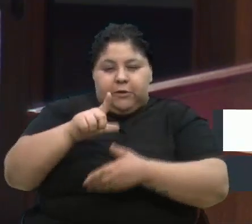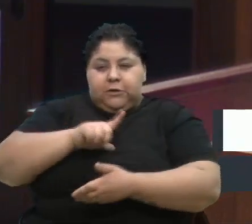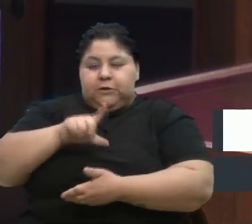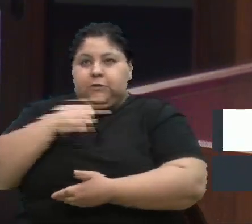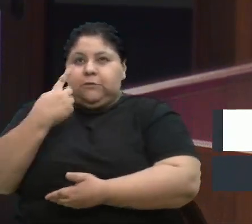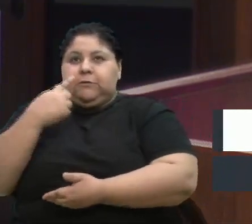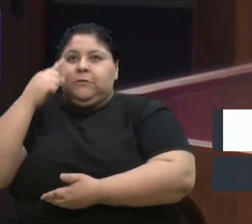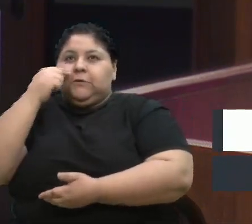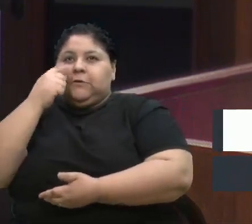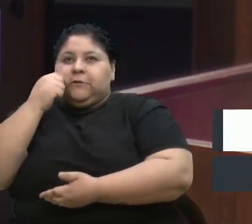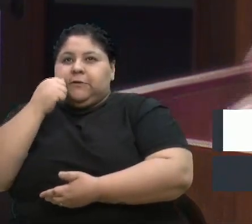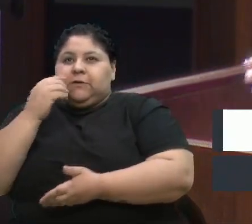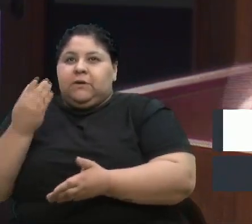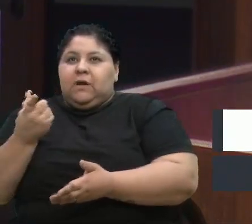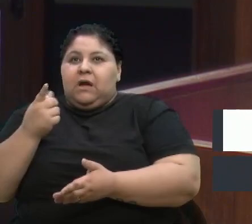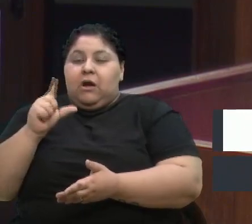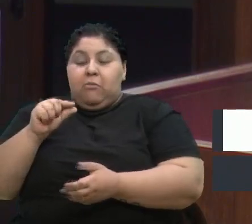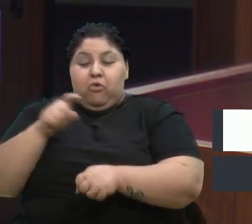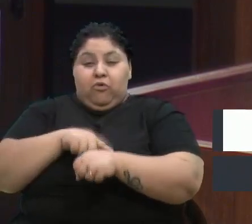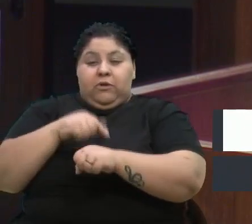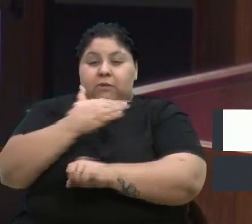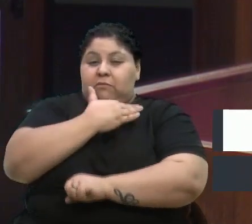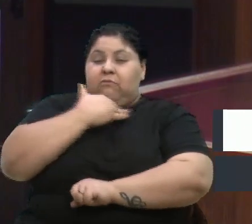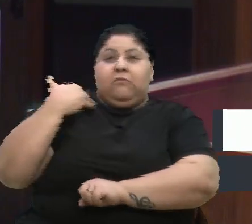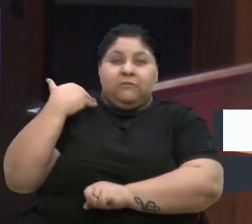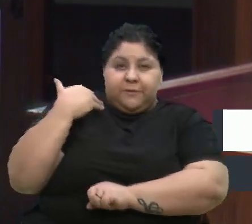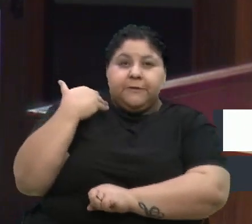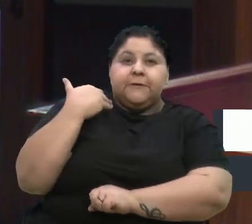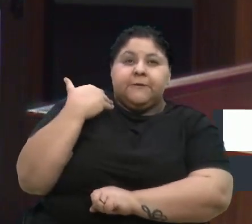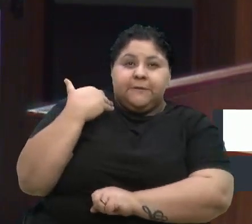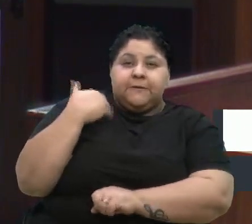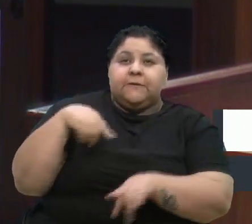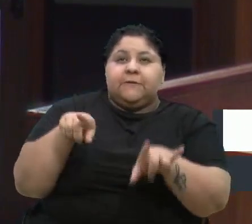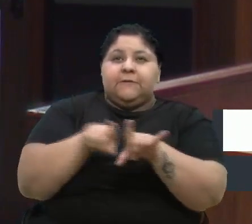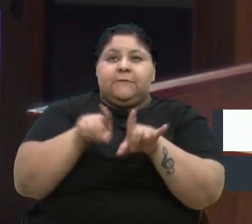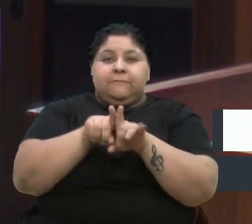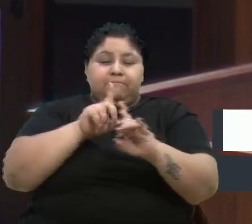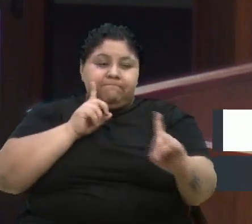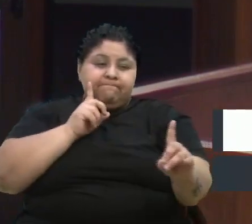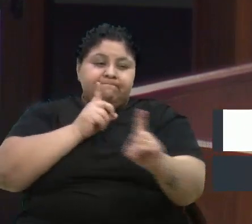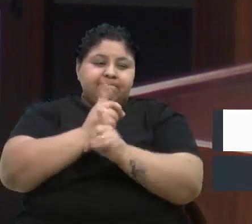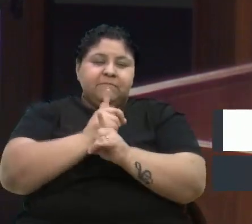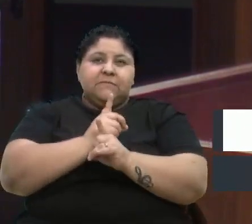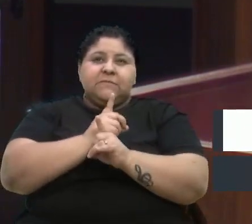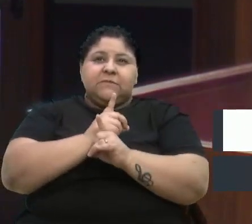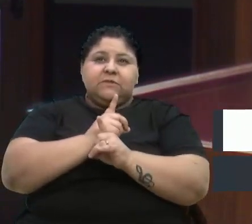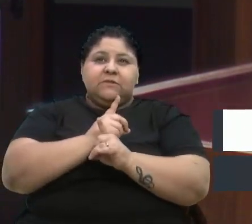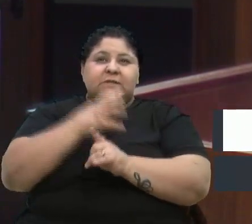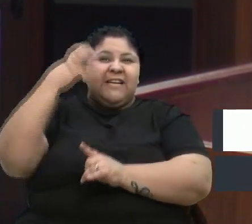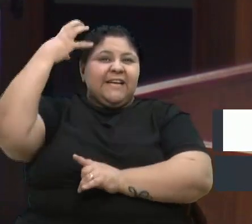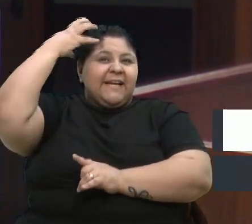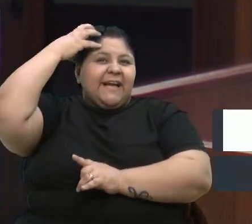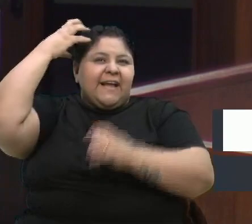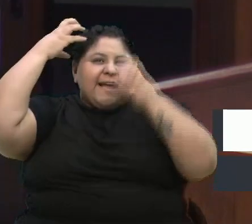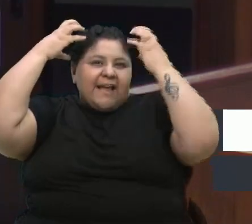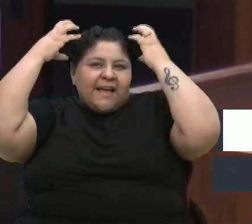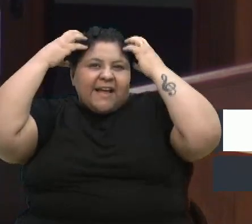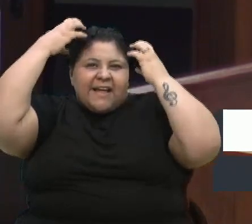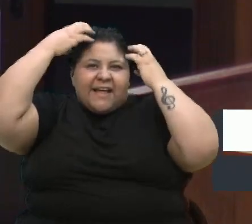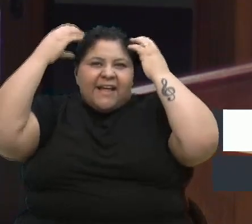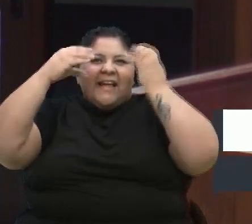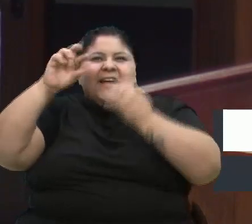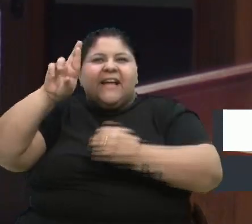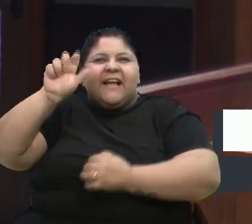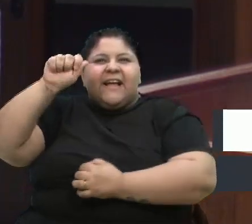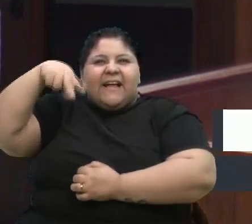tinha sido morto, né, que é esse das fotografias. Também encontraram esse crânio do cachorro. E eu preciso dizer